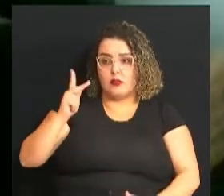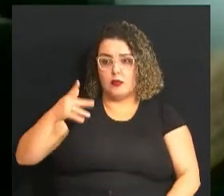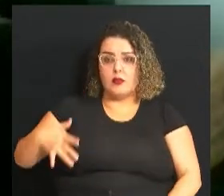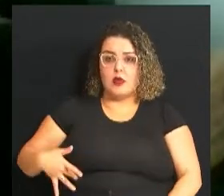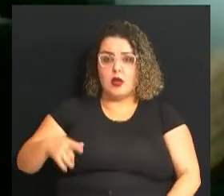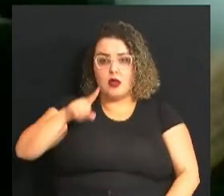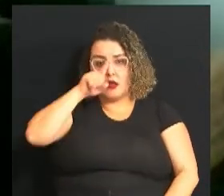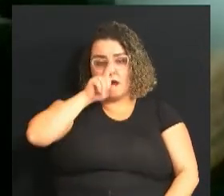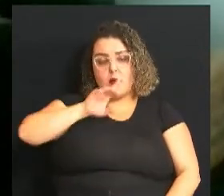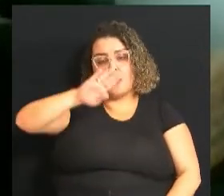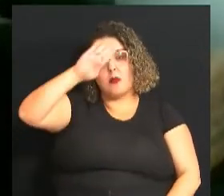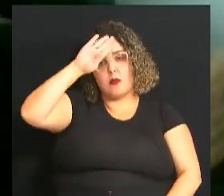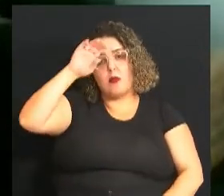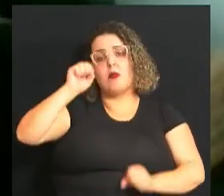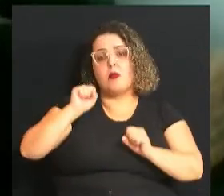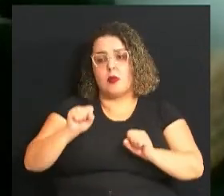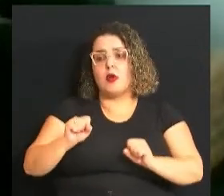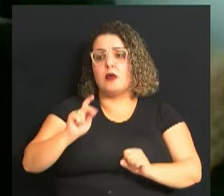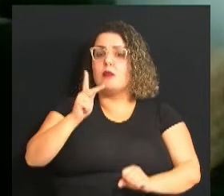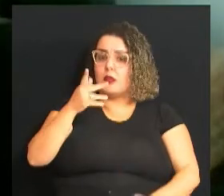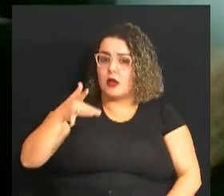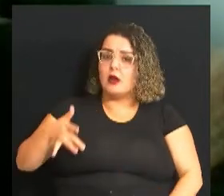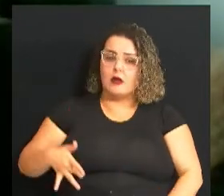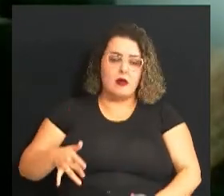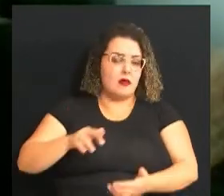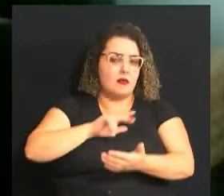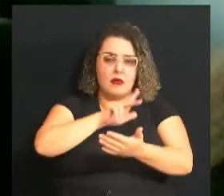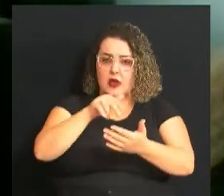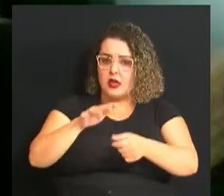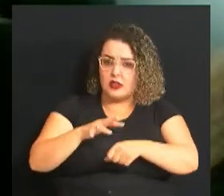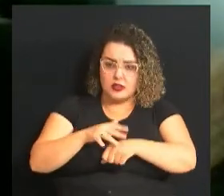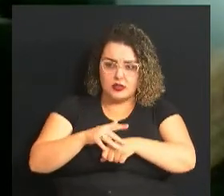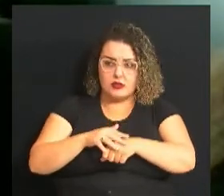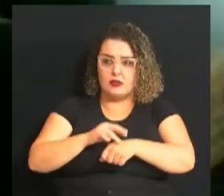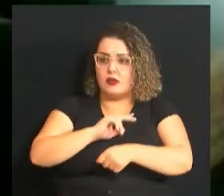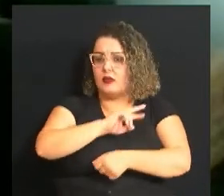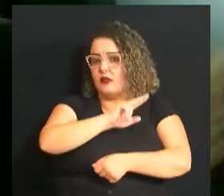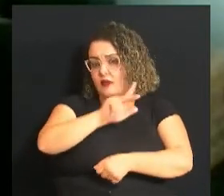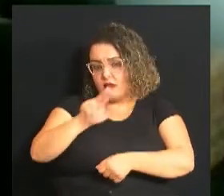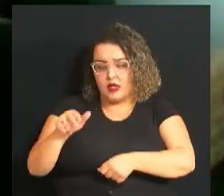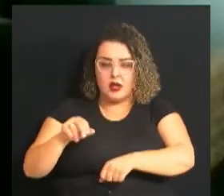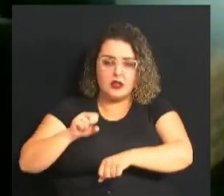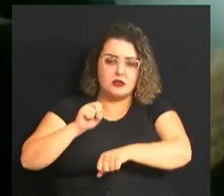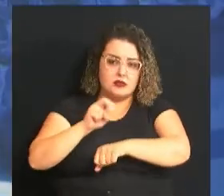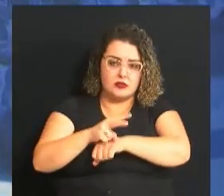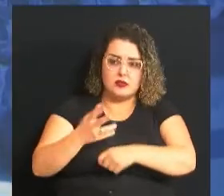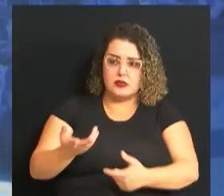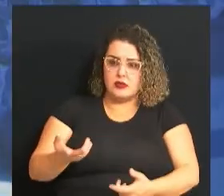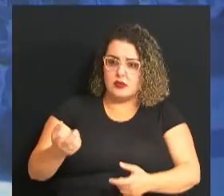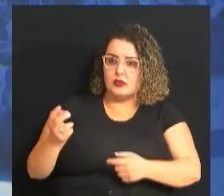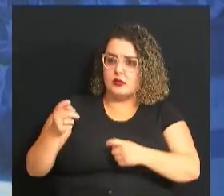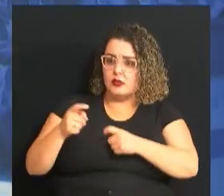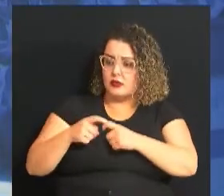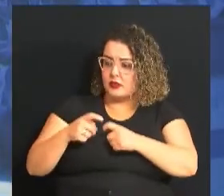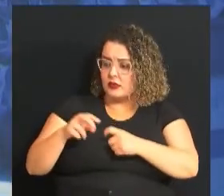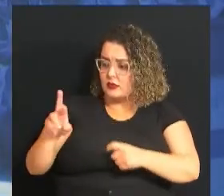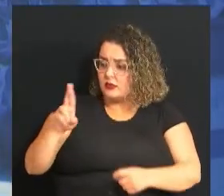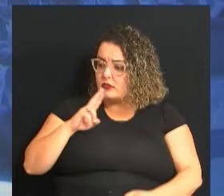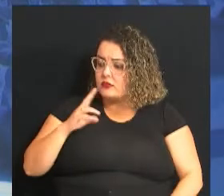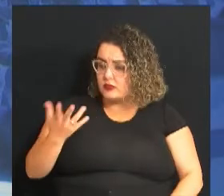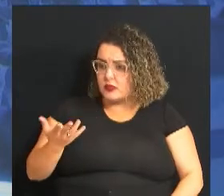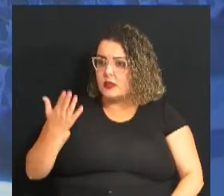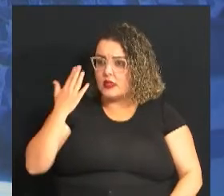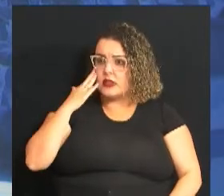hepatite também. Então, são várias doenças, vários vírus implicados nisso. Diante da sua resposta, a gente sabe